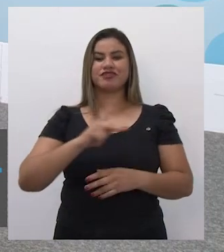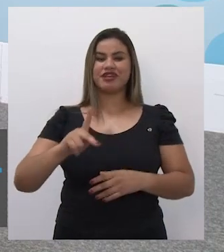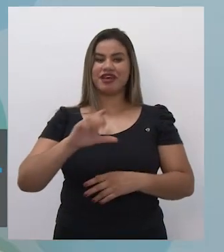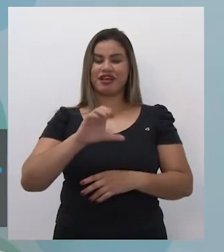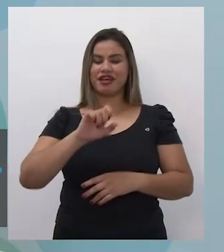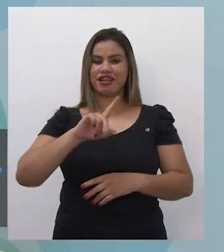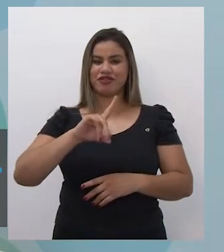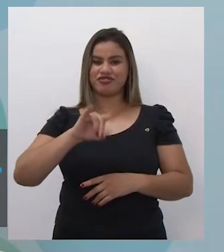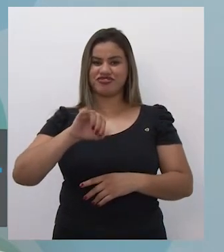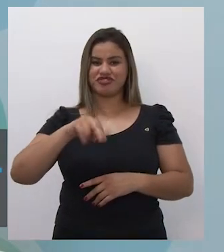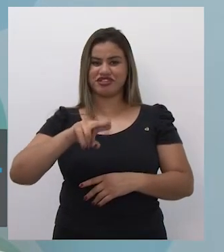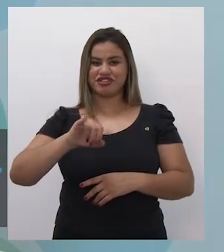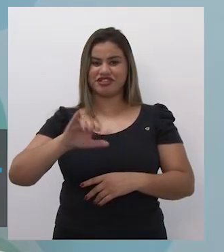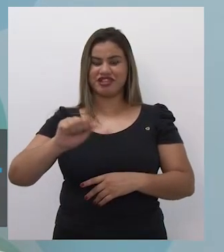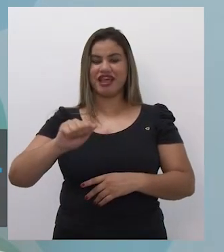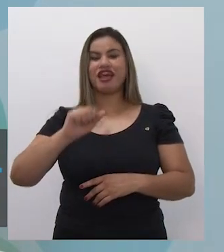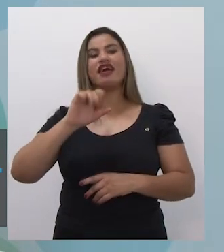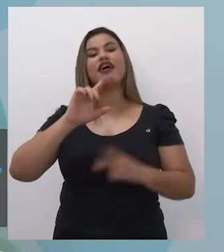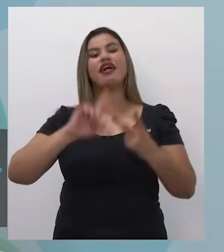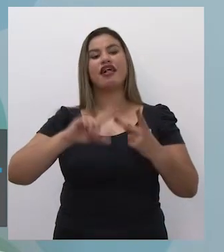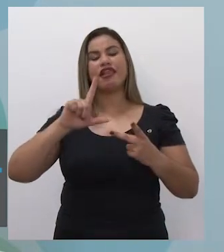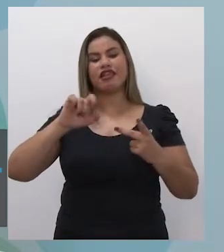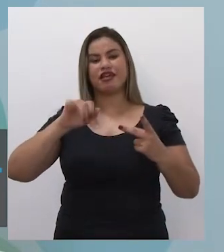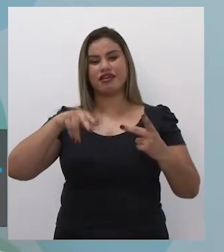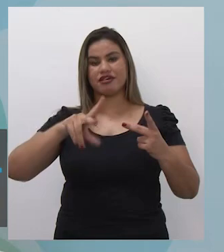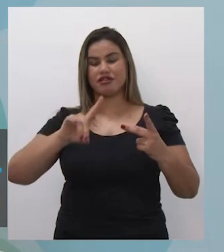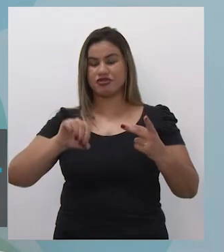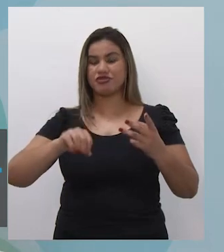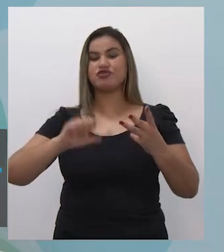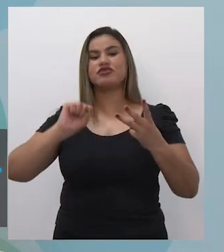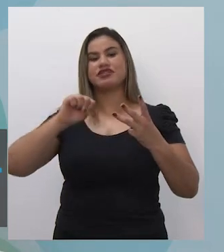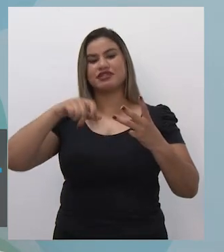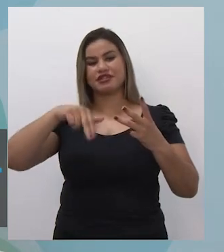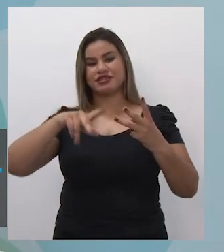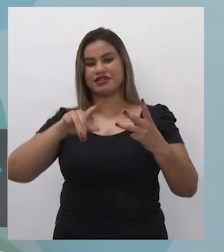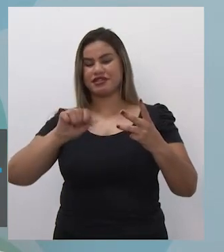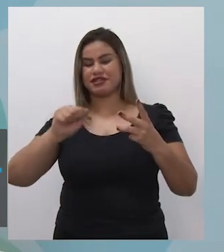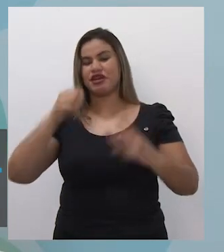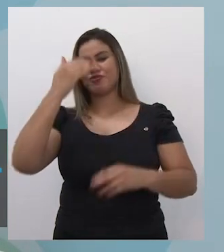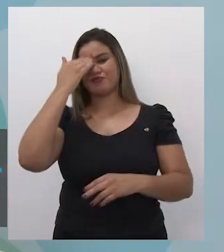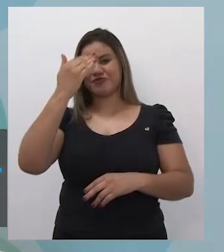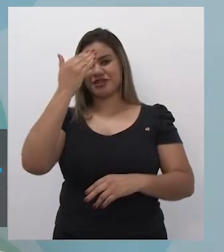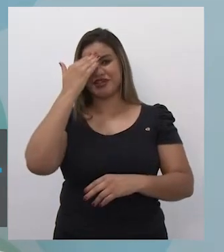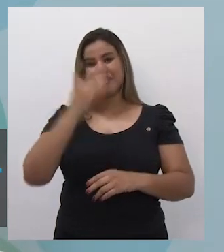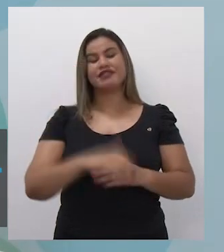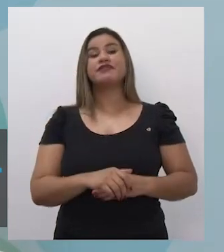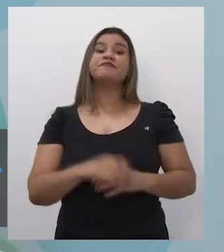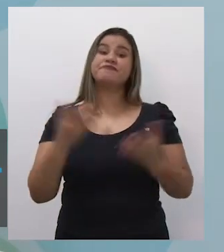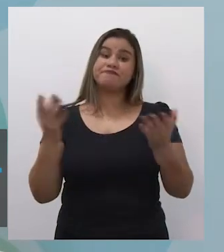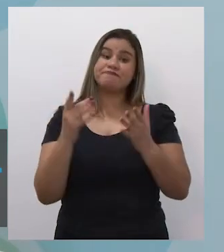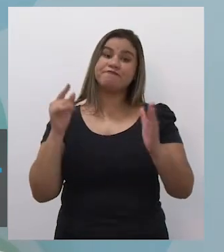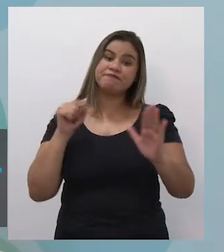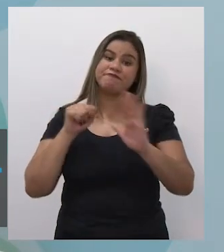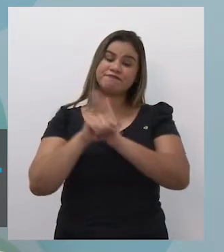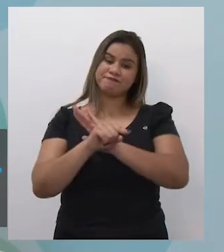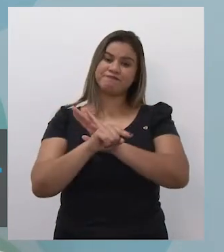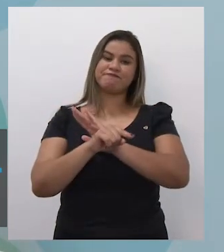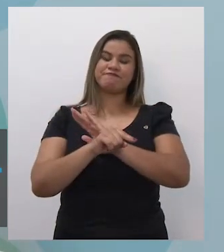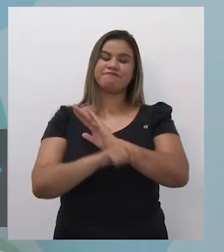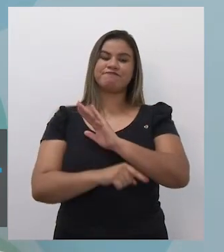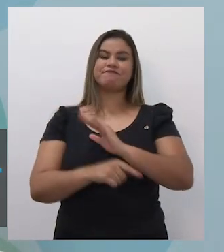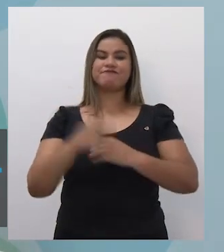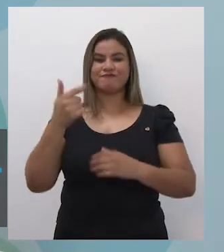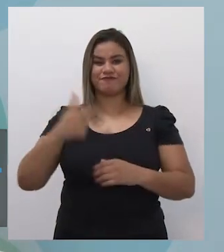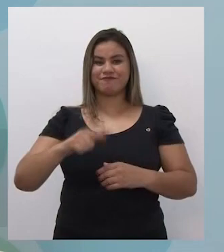professor Leandro, Sandra, muito obrigada por todas as contribuições. Vamos lá, então, para a nossa segunda